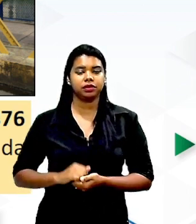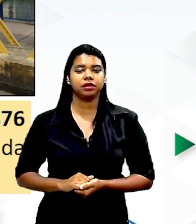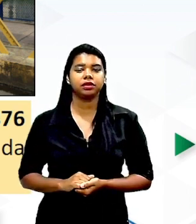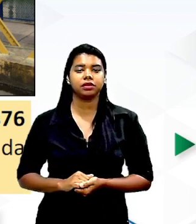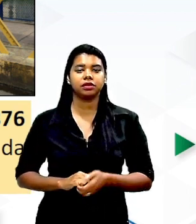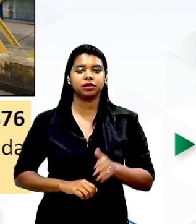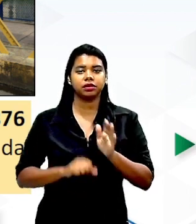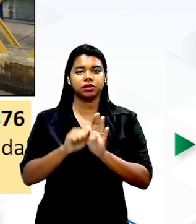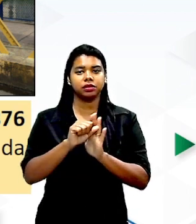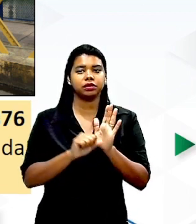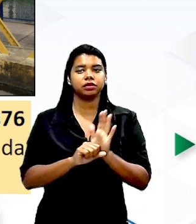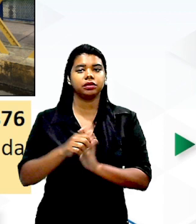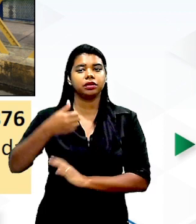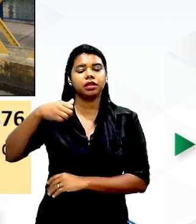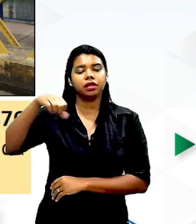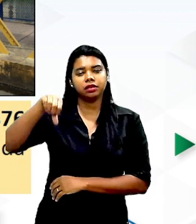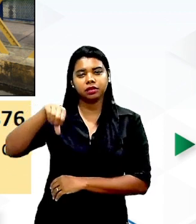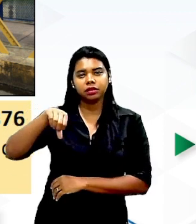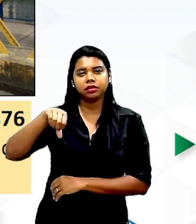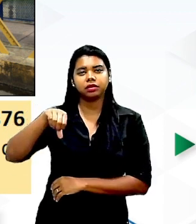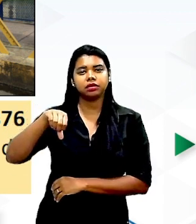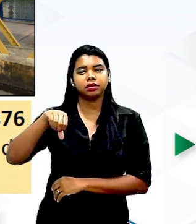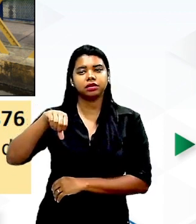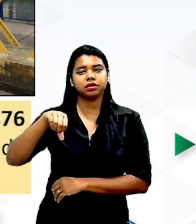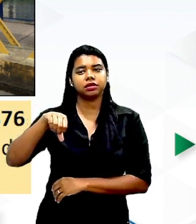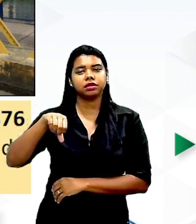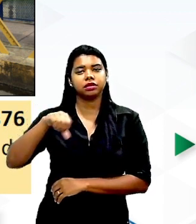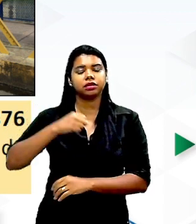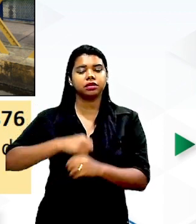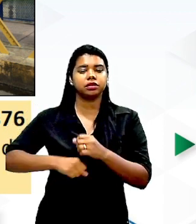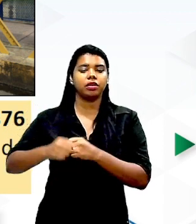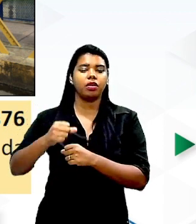século XIX, ali no ano de